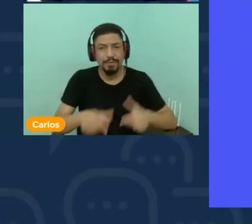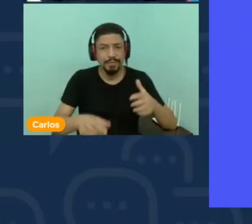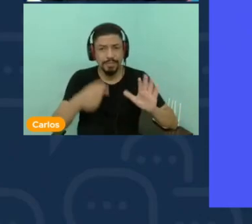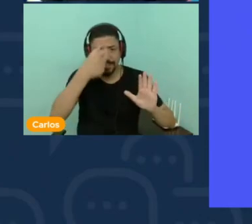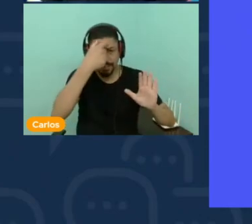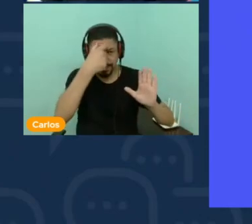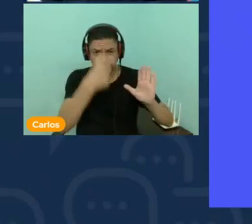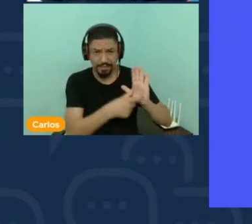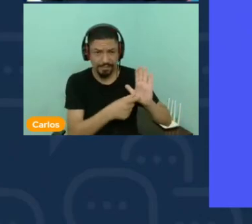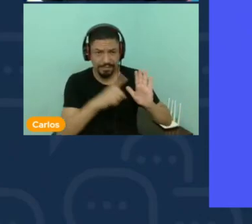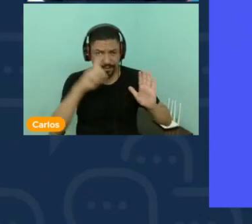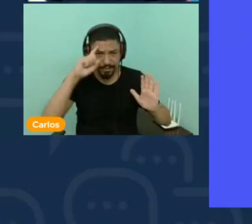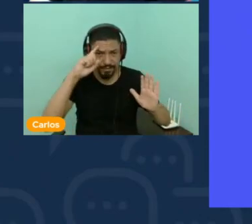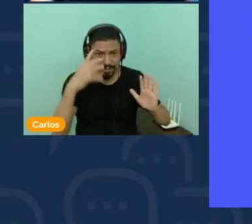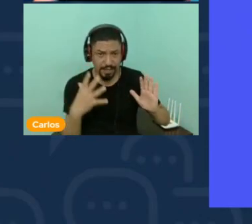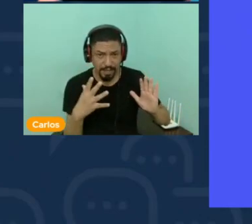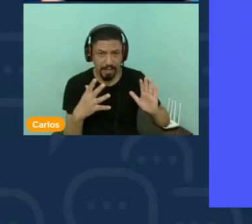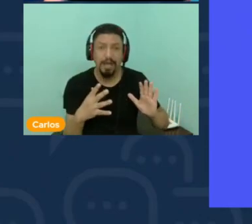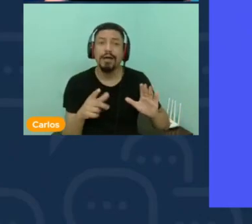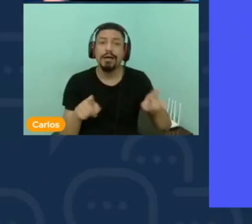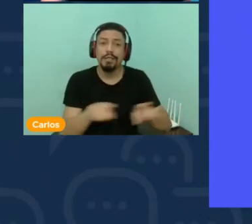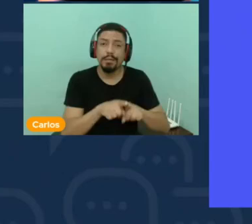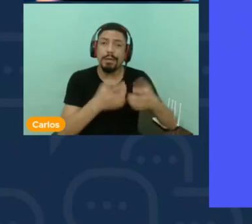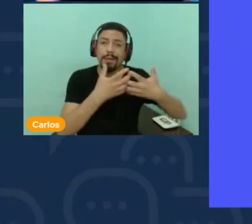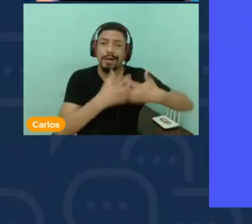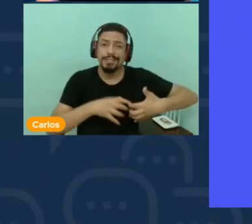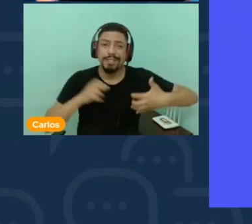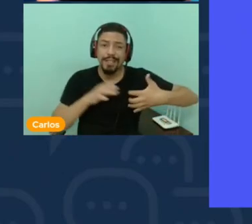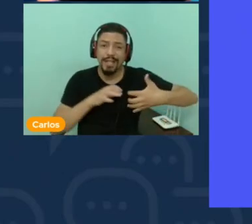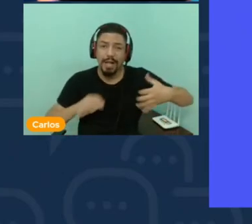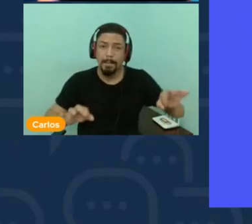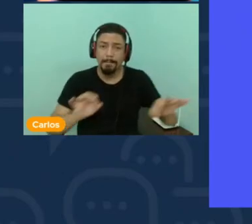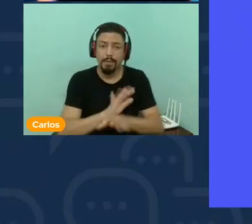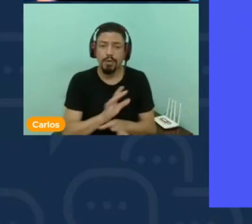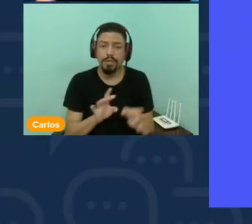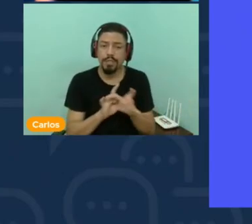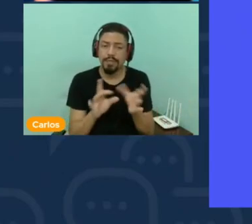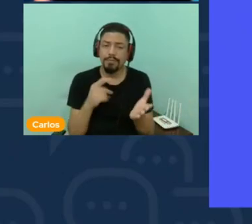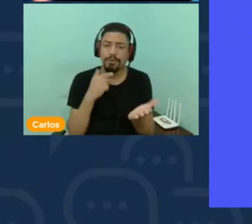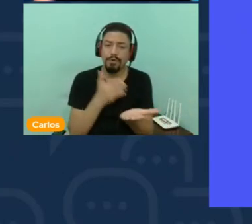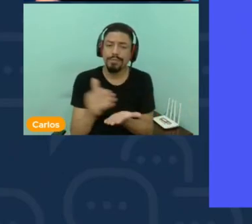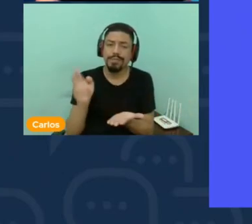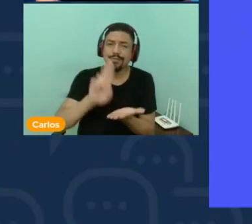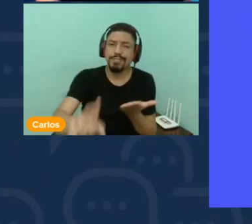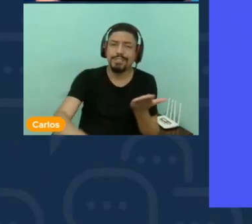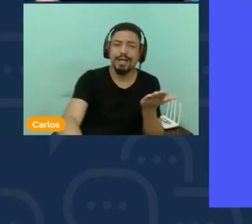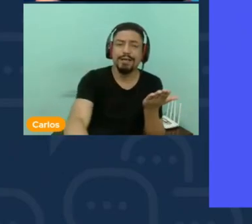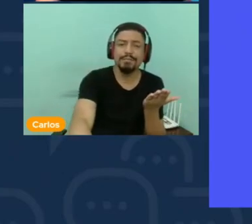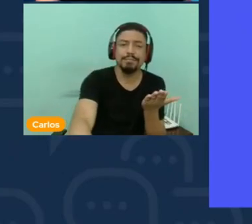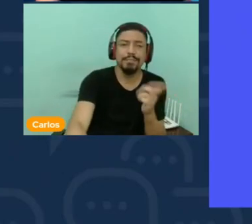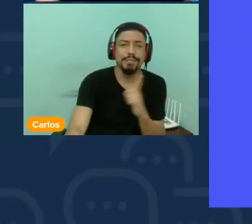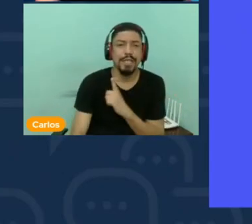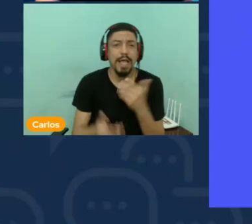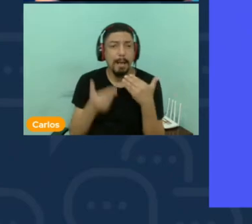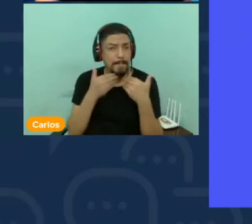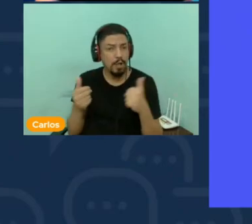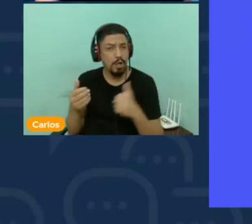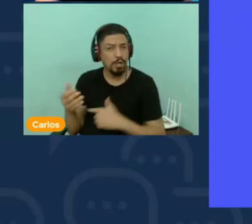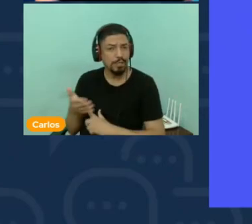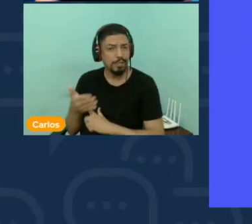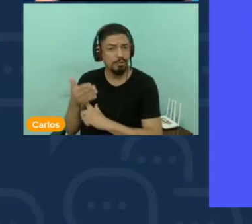gente utilizar. É o que a gente falou, a gente já tem acesso ao que há de melhor em tecnologia de